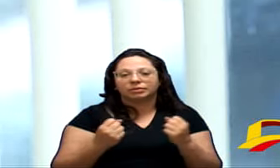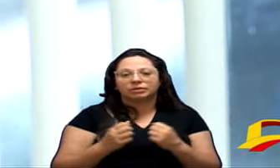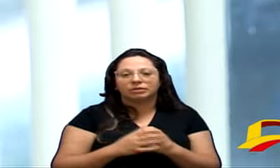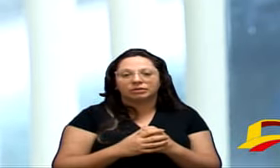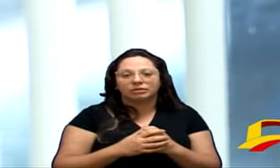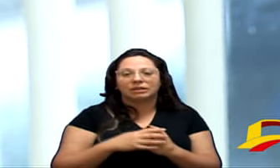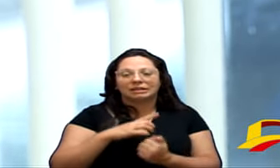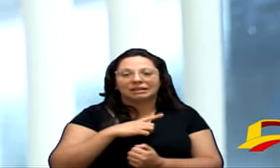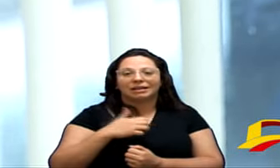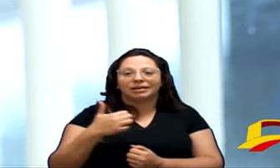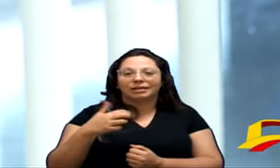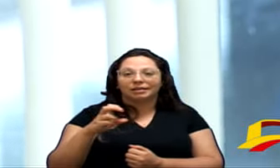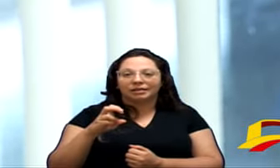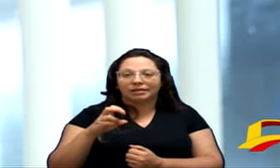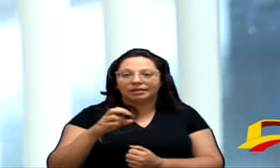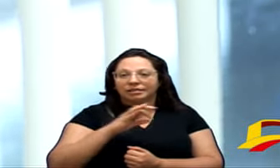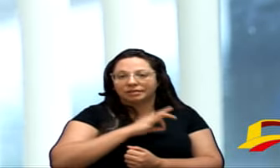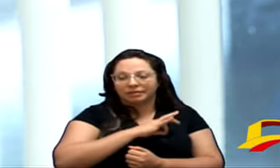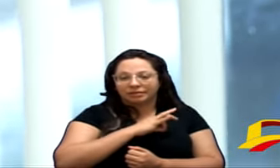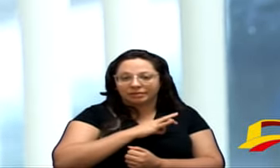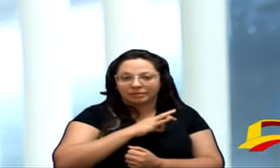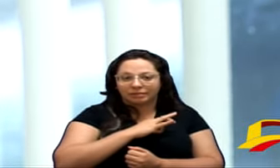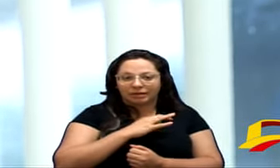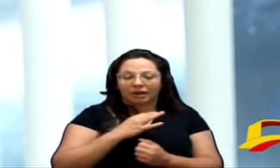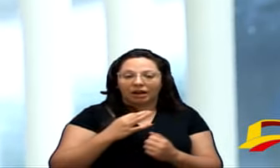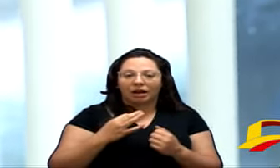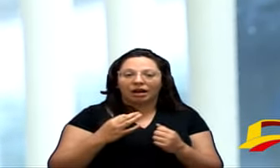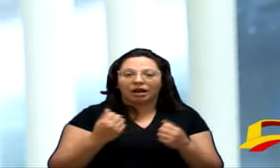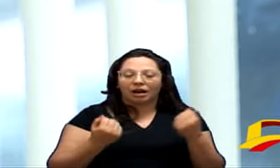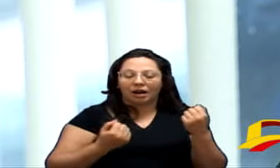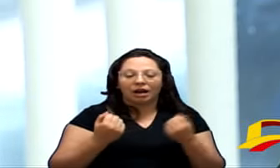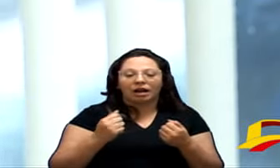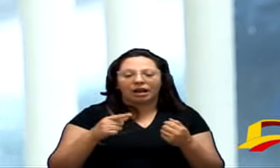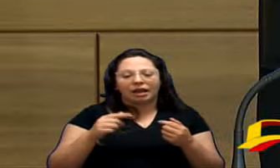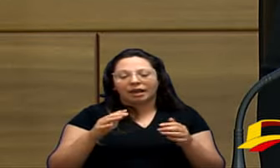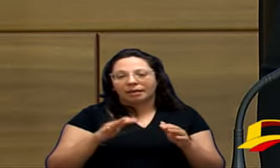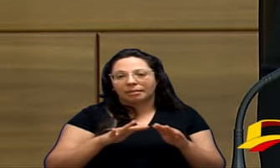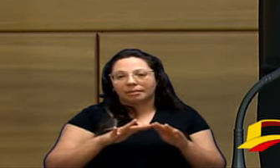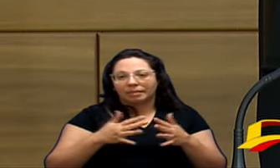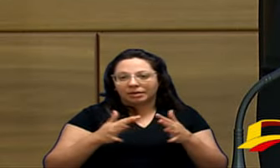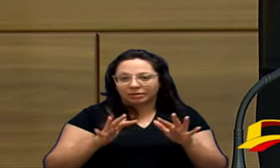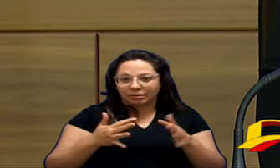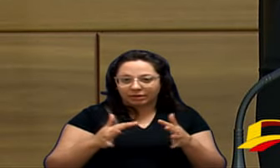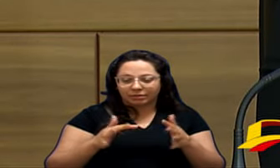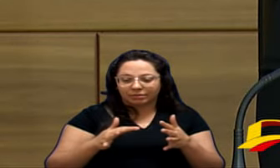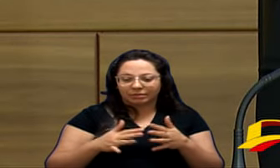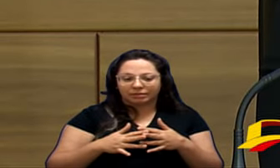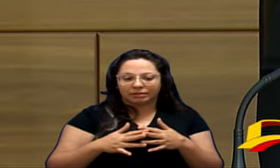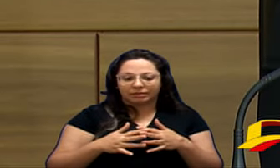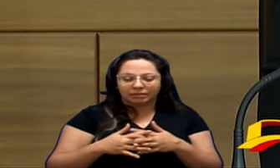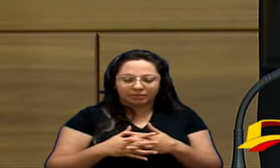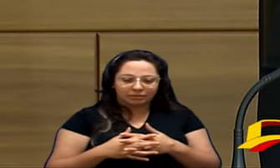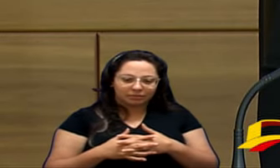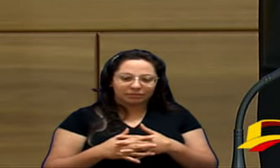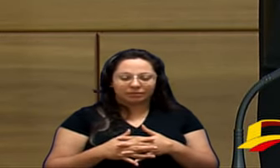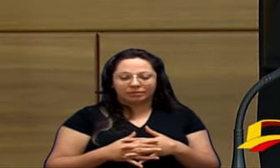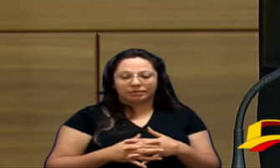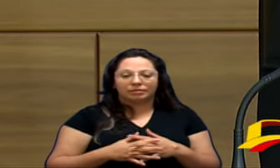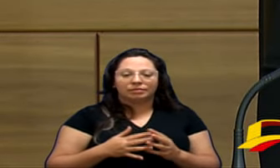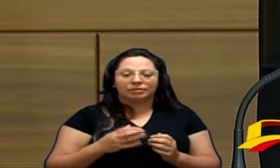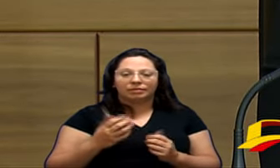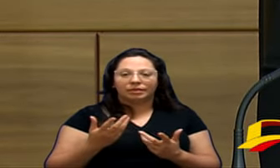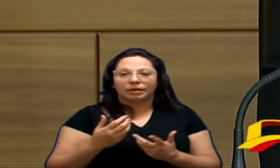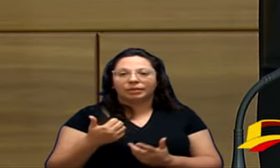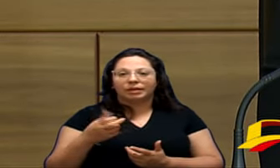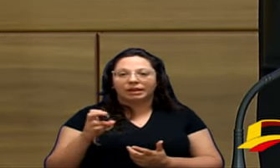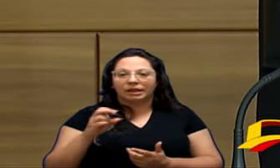temos 15 viatura e aí quando temos é uma média tá não é o valor exato eu nem posso falar estrategicamente o número exato vamos falar entendi secretário mas vamos falar então a gente